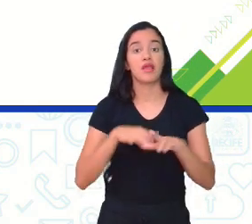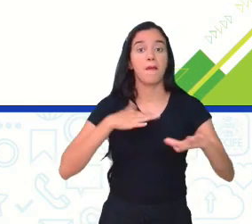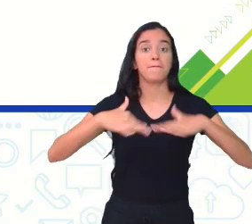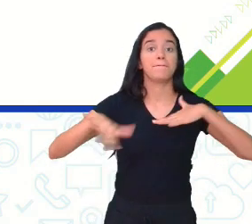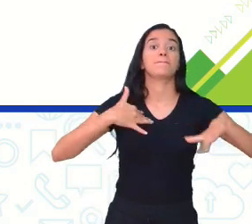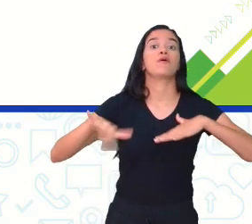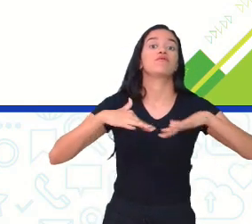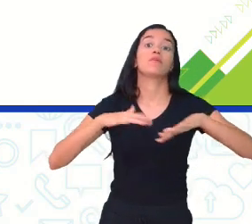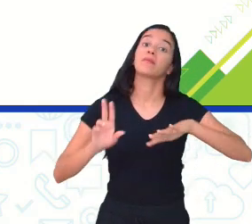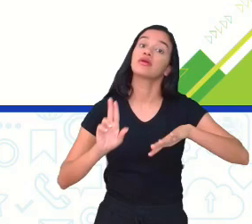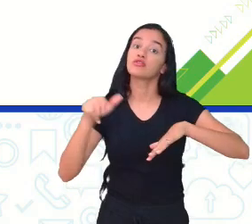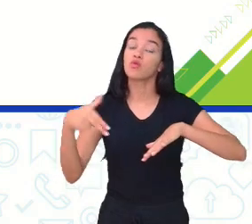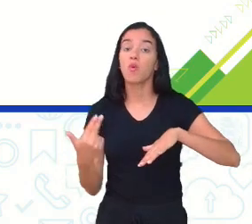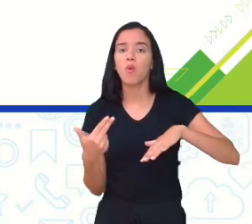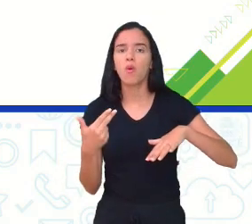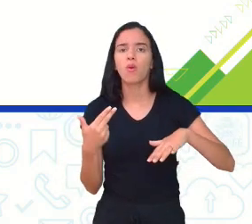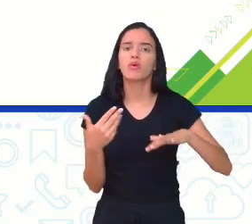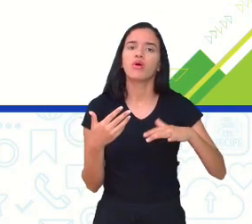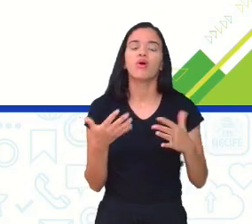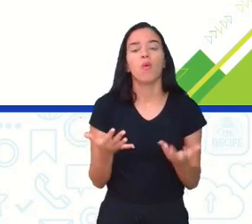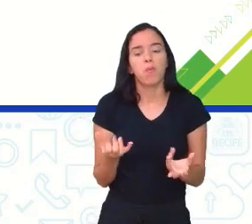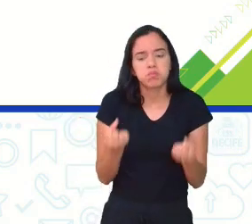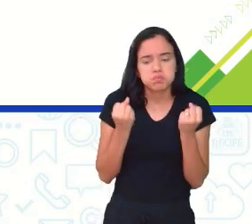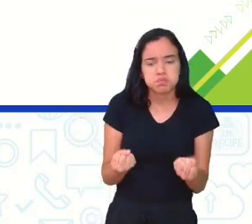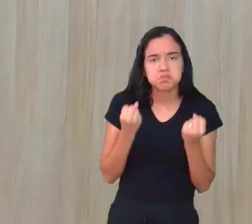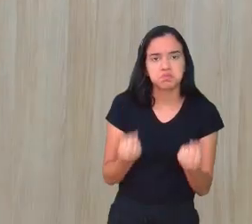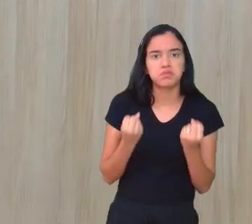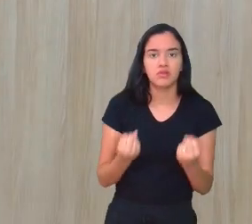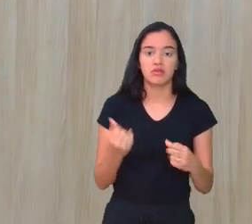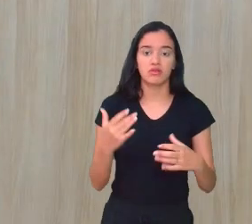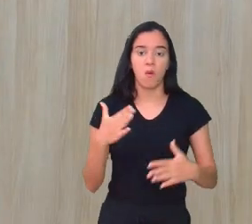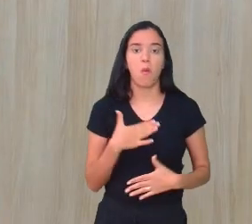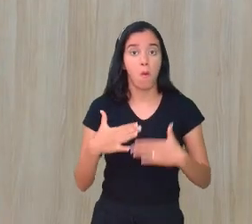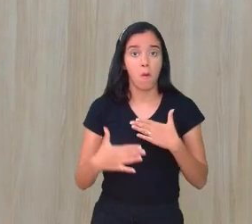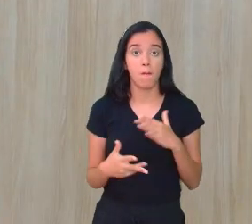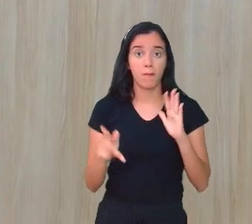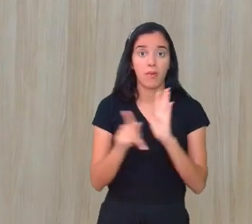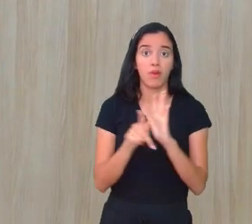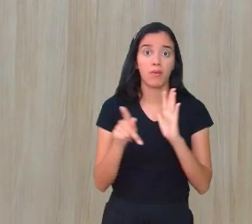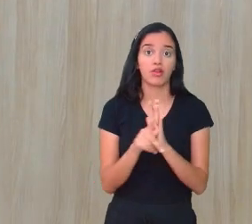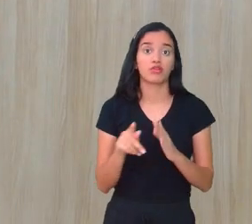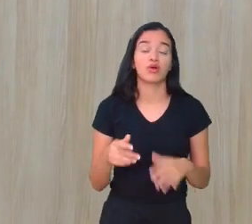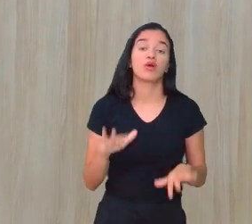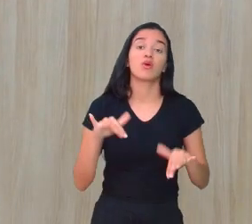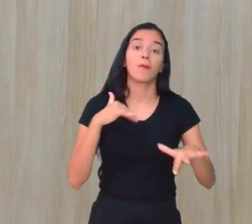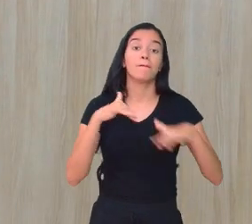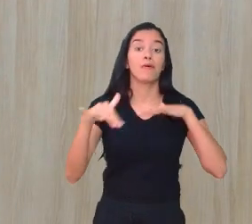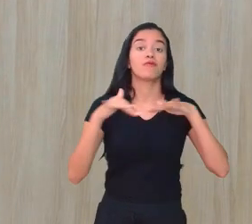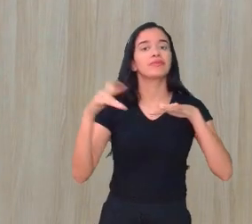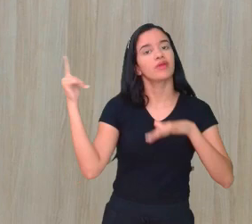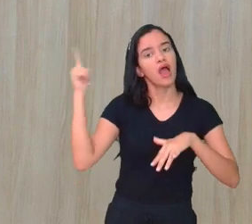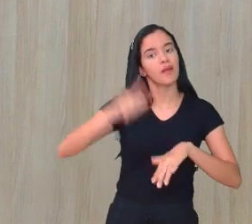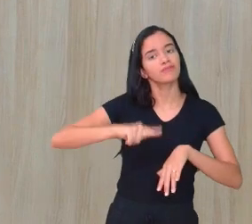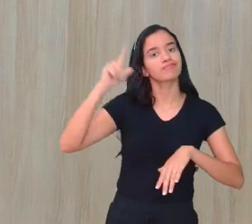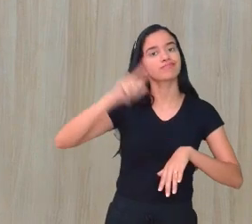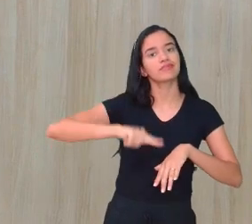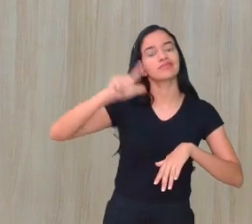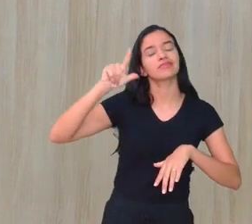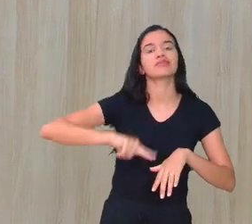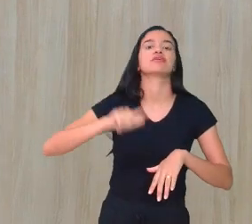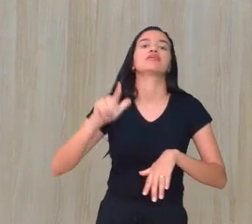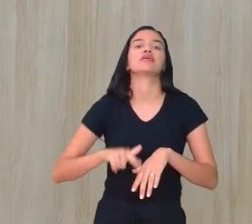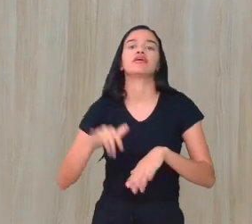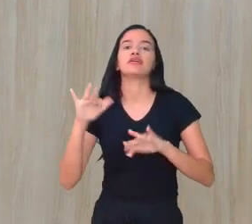movimento ou suportando o peso do próprio corpo com movimentos repetitivos, né? Então, quando eu faço